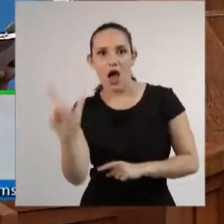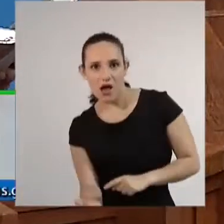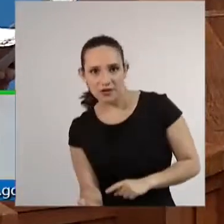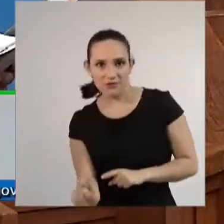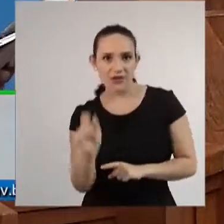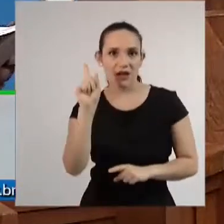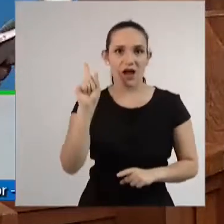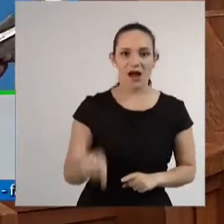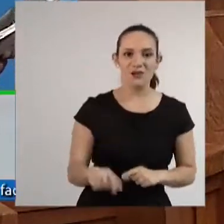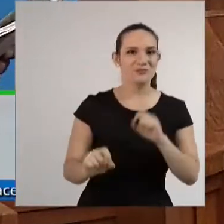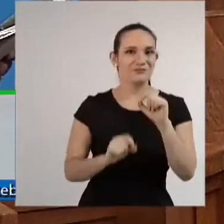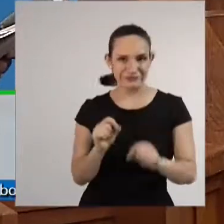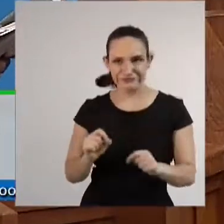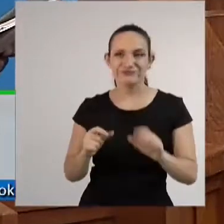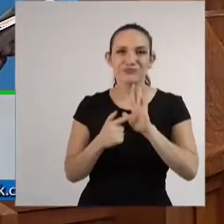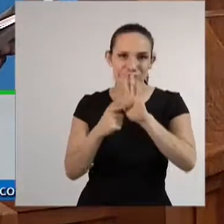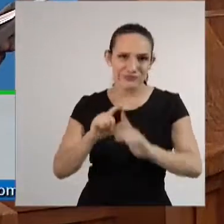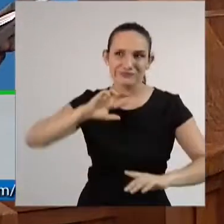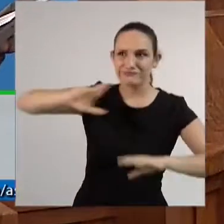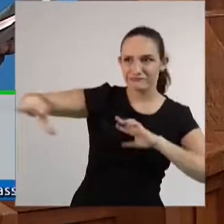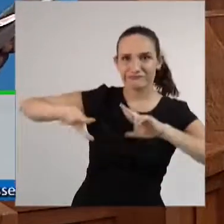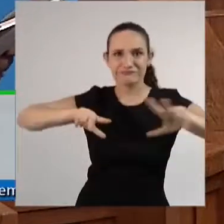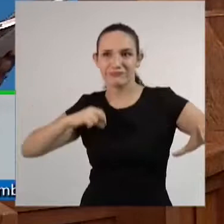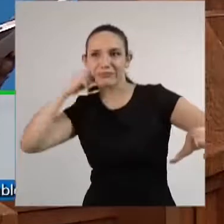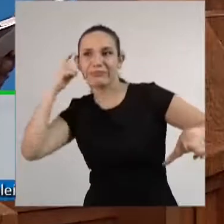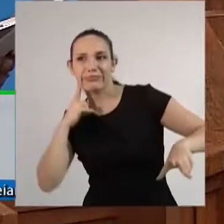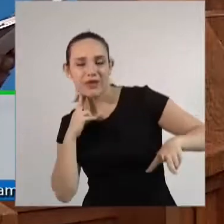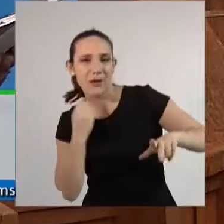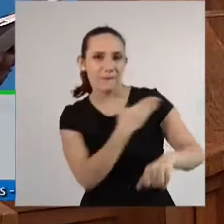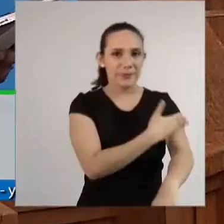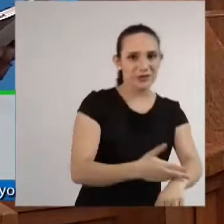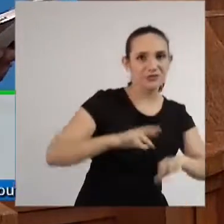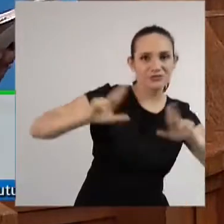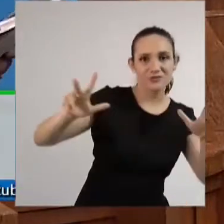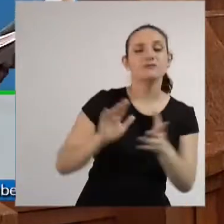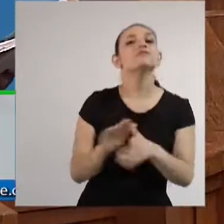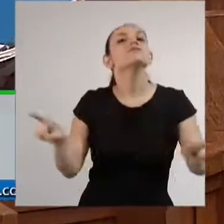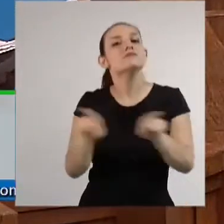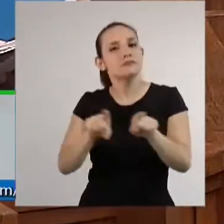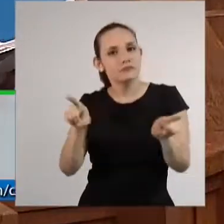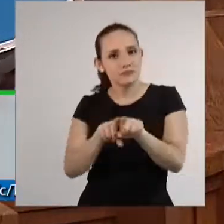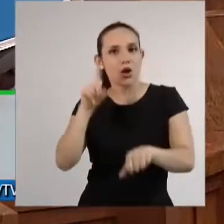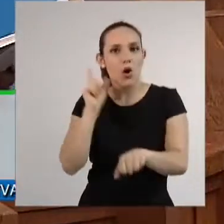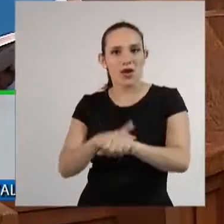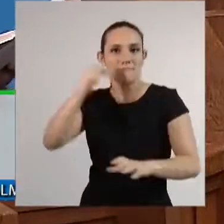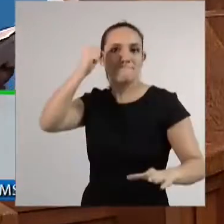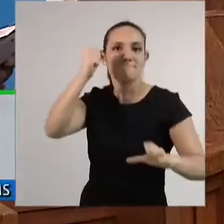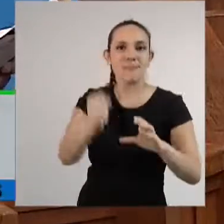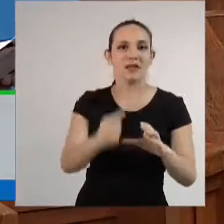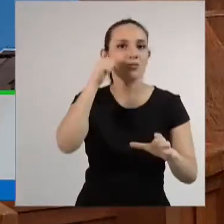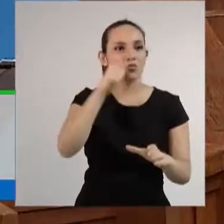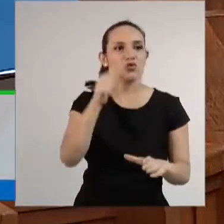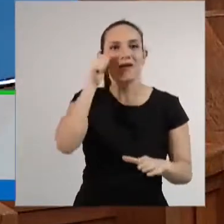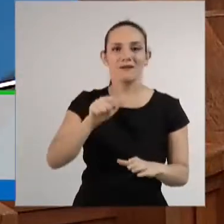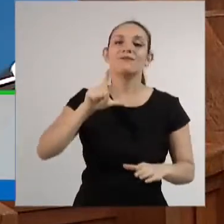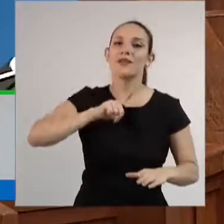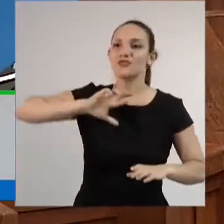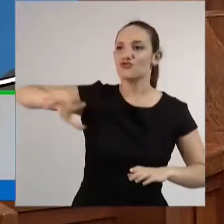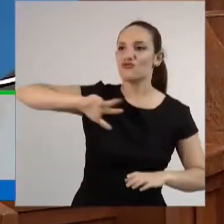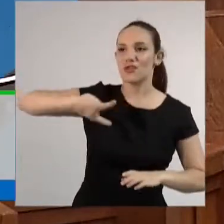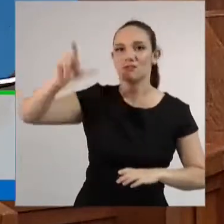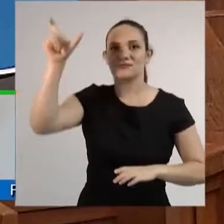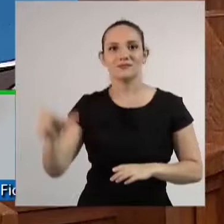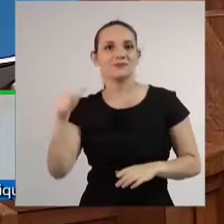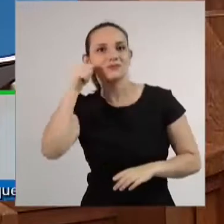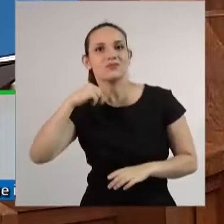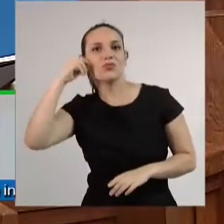e brancos ainda são muito grandes. A taxa de homicídio de mulheres também tem clara dimensão racial. Entre